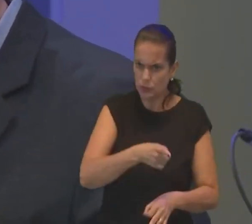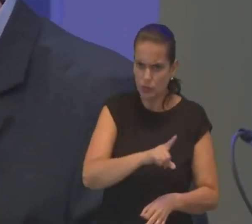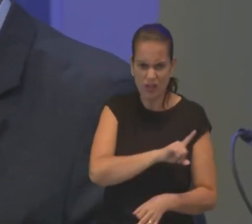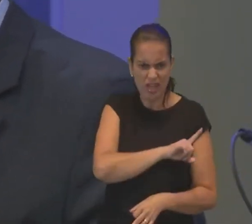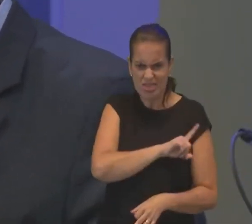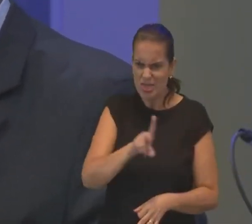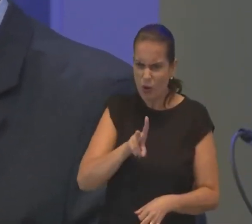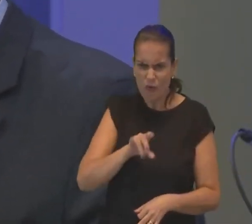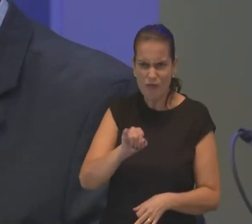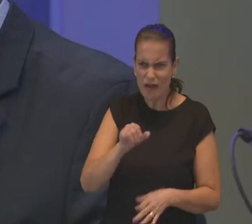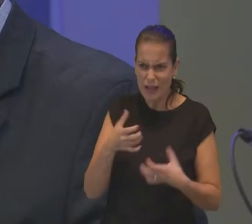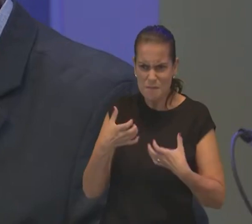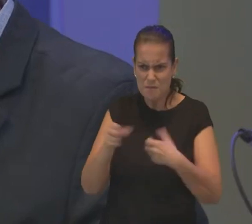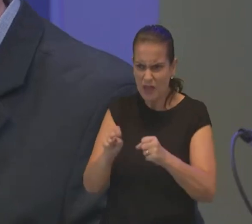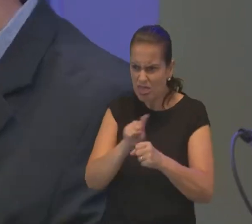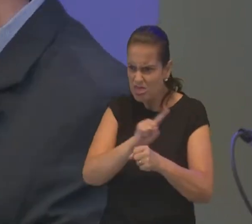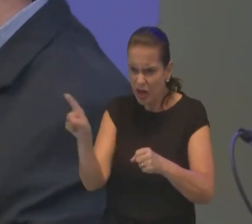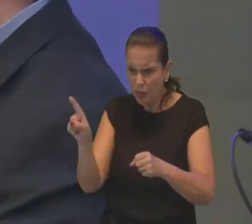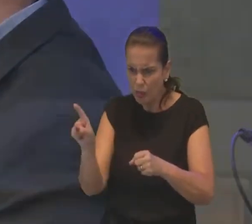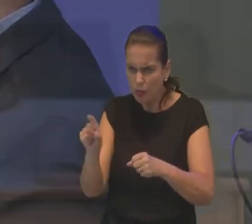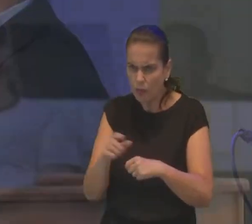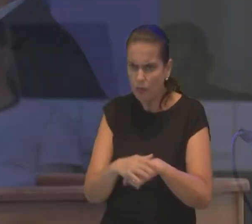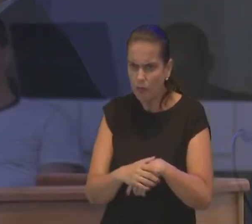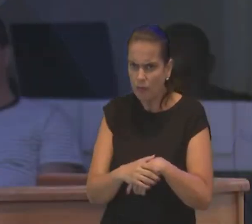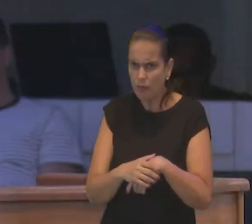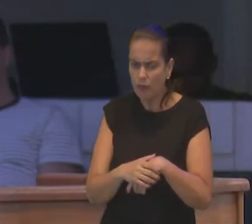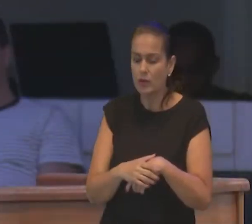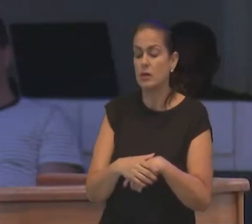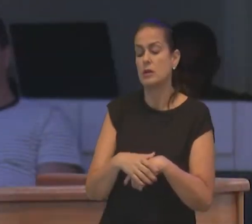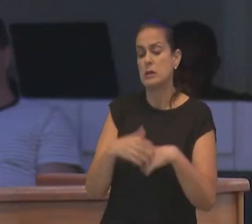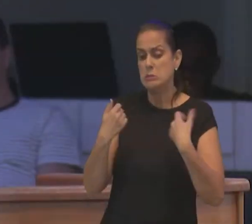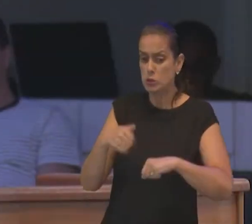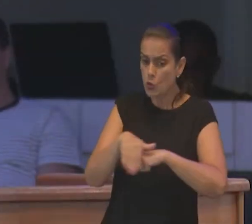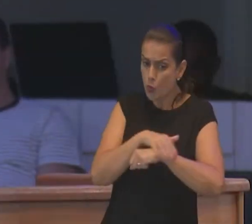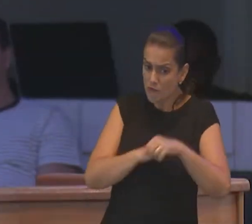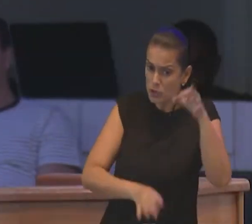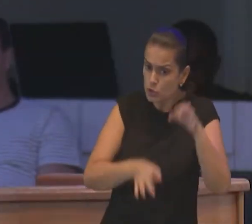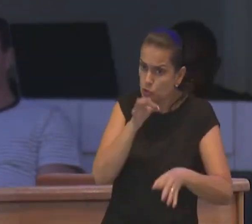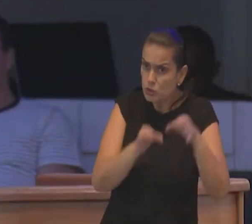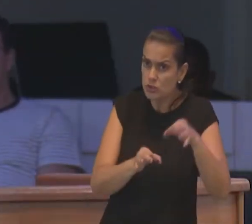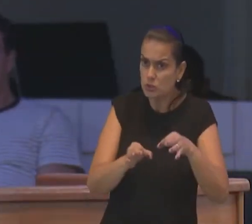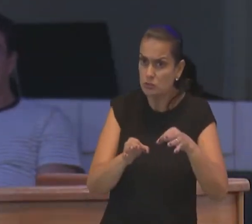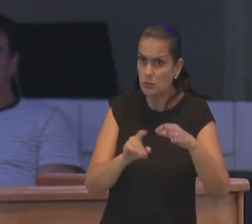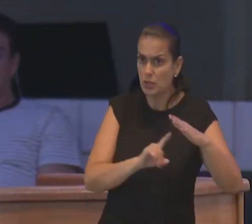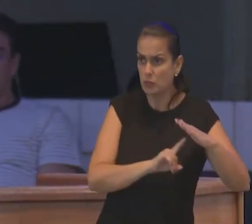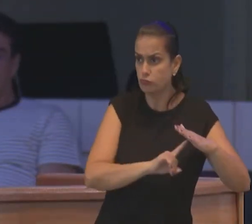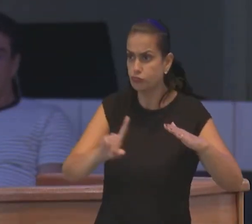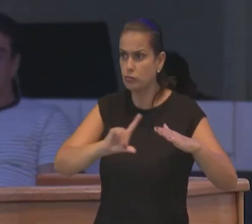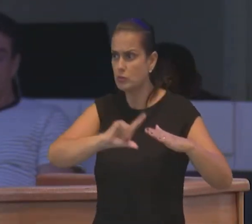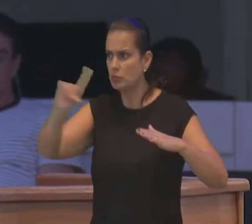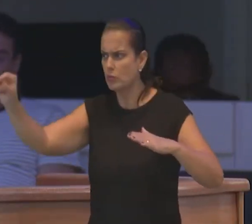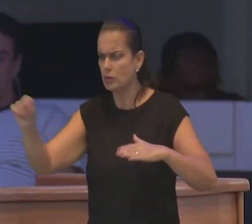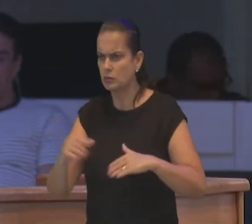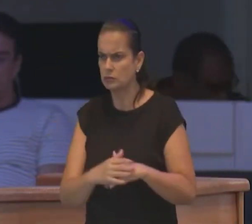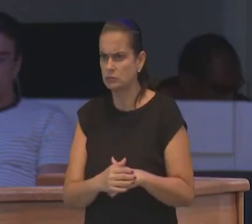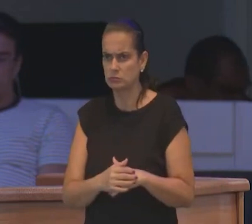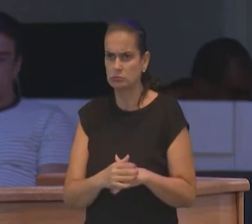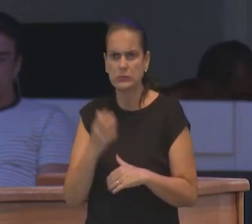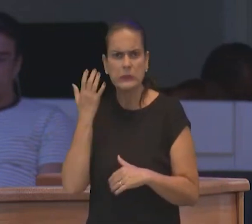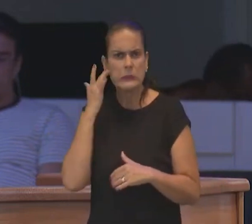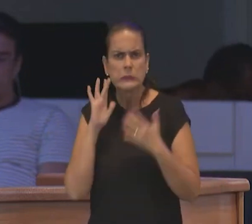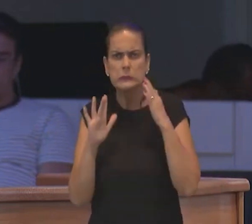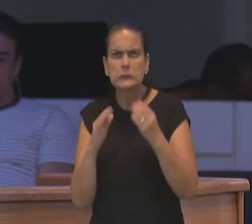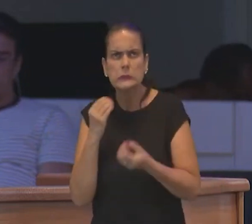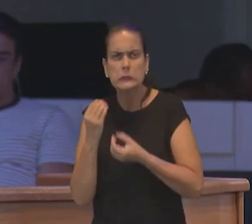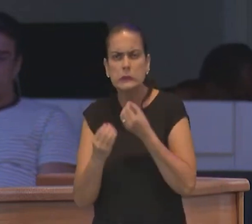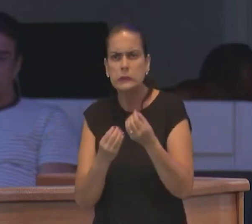não vai levar Alexandre? Então eu vou conversar com o juiz. E saiu. Eu não sei se ele foi conversar